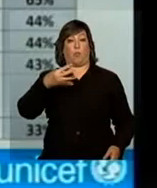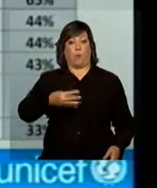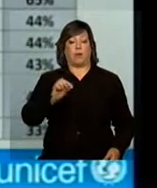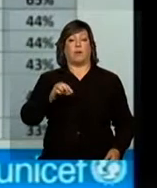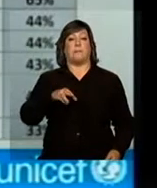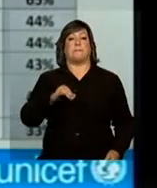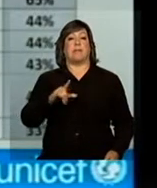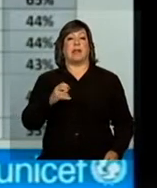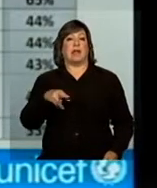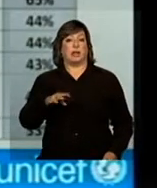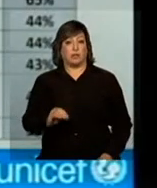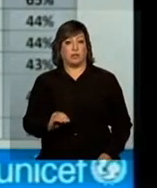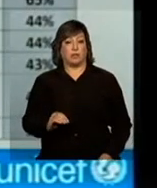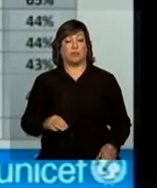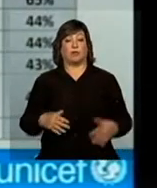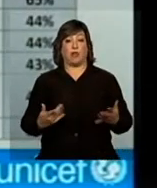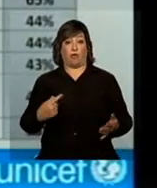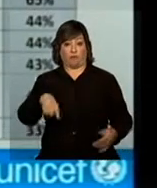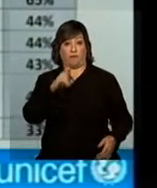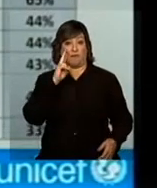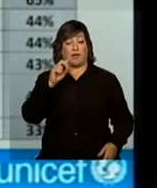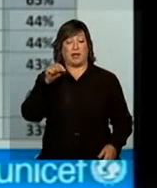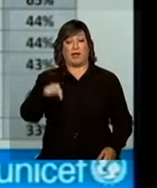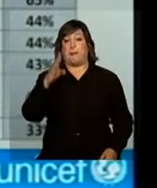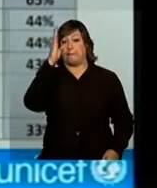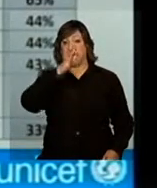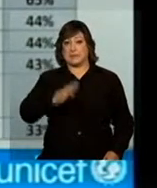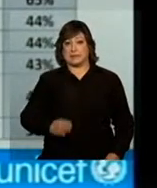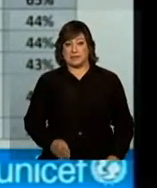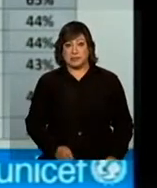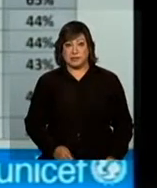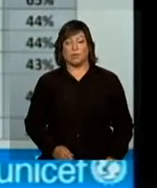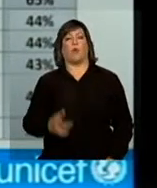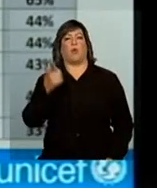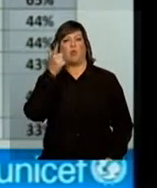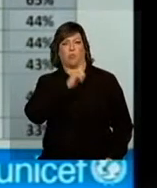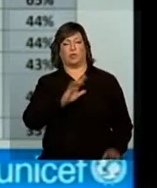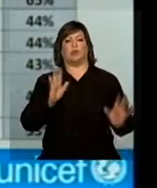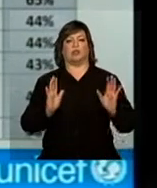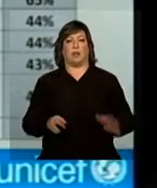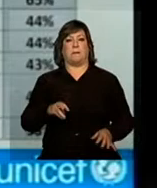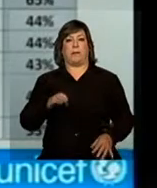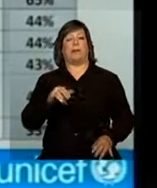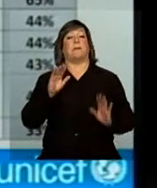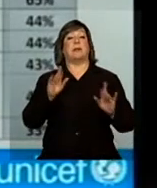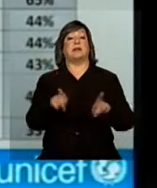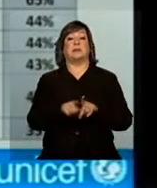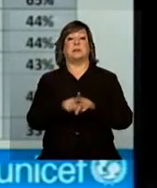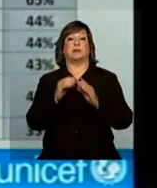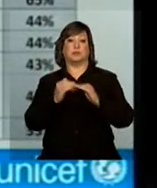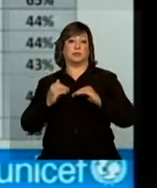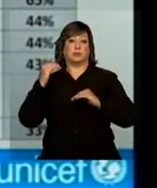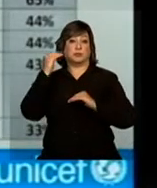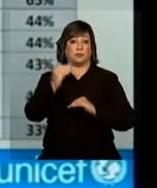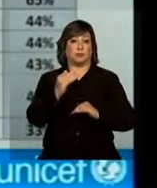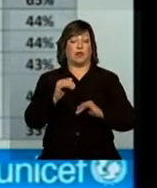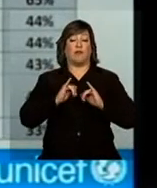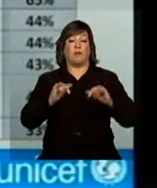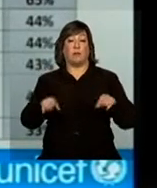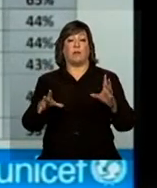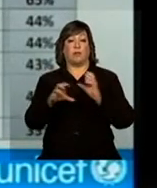do milênio, e vocês veem que o Brasil não só atingiu a meta, mas superou, pelos dados da ONU,